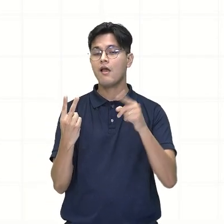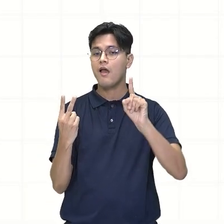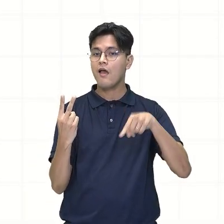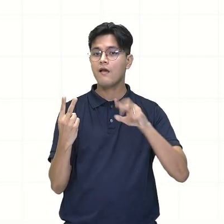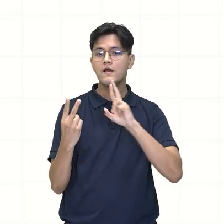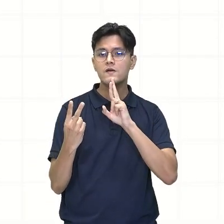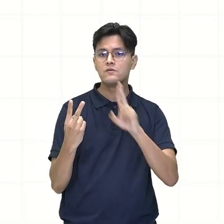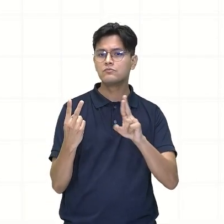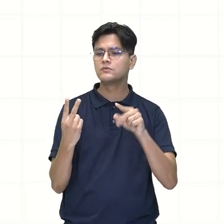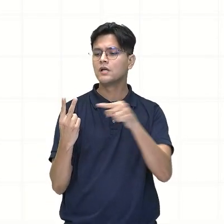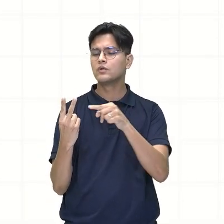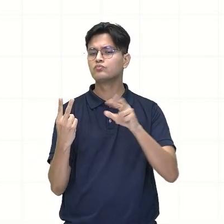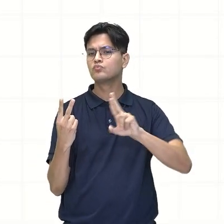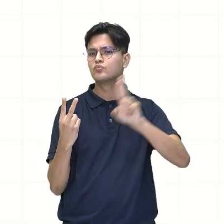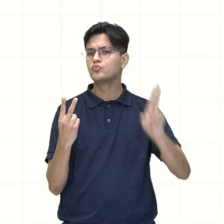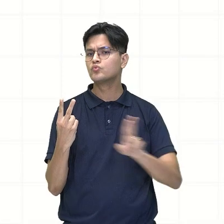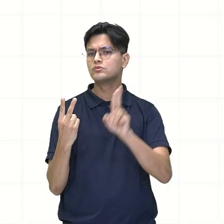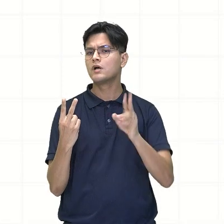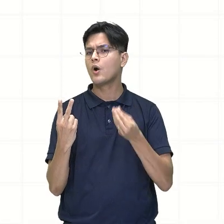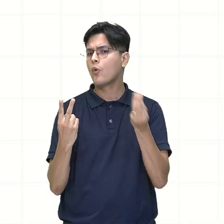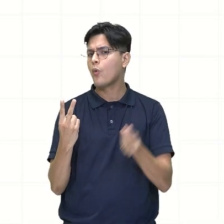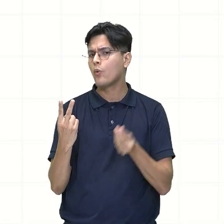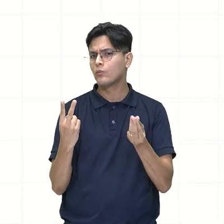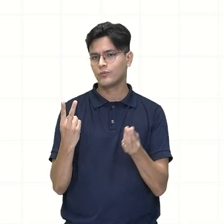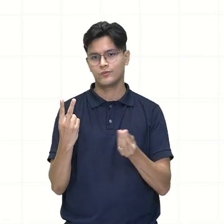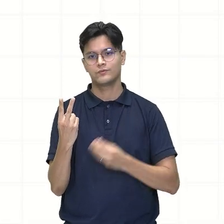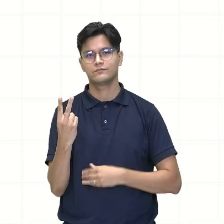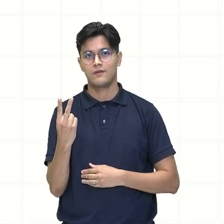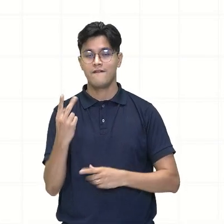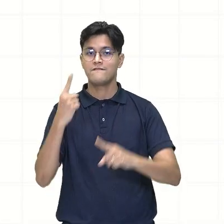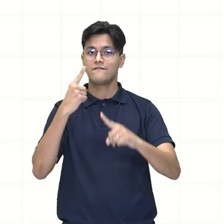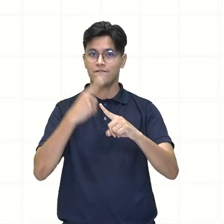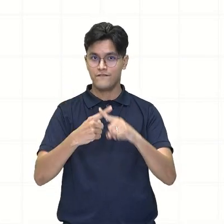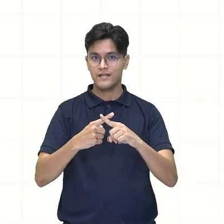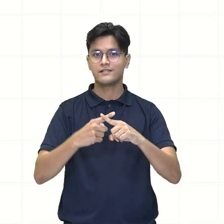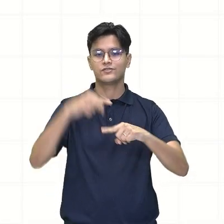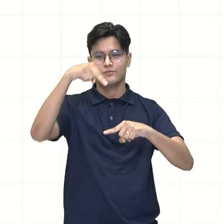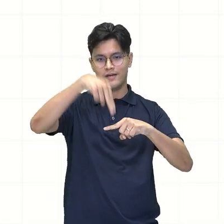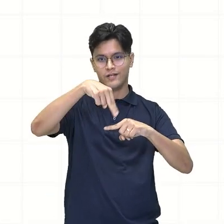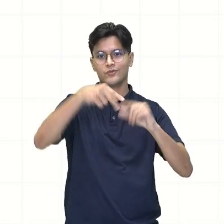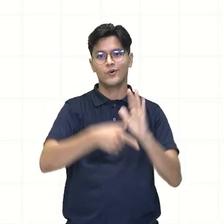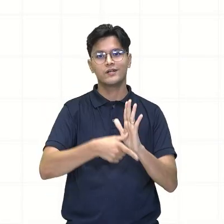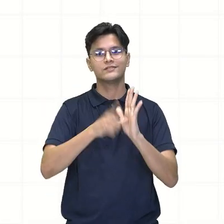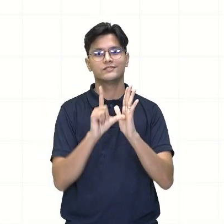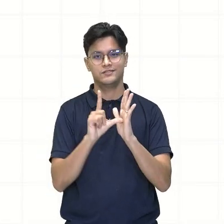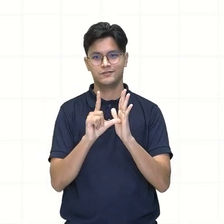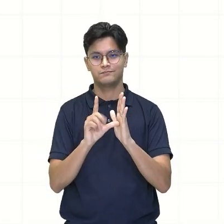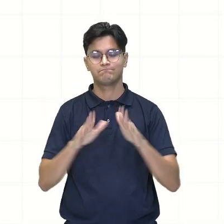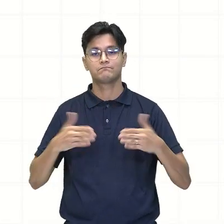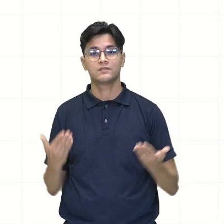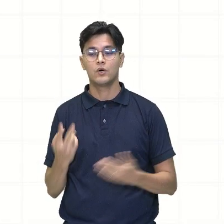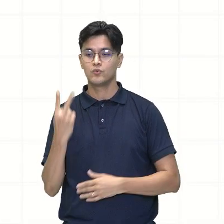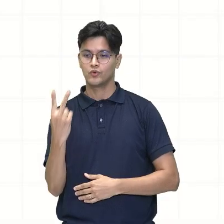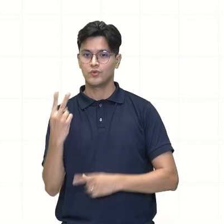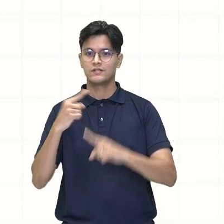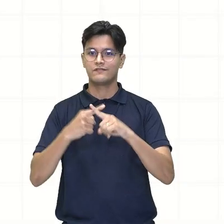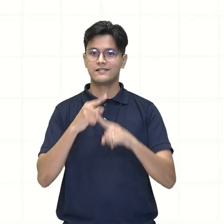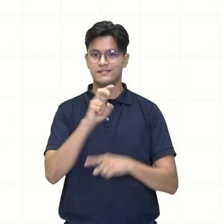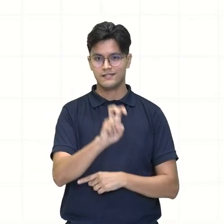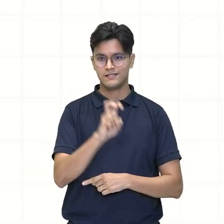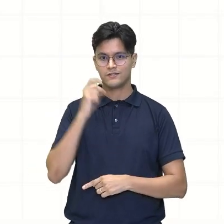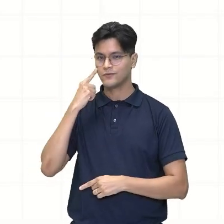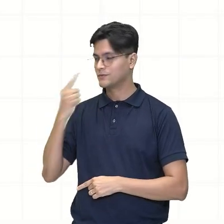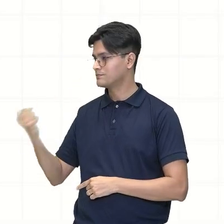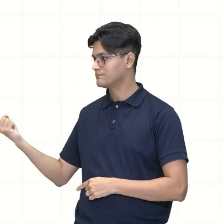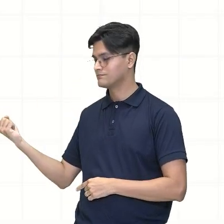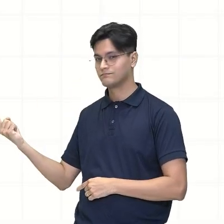2 pelo numerador antigo. Então, o 2 eu vou multiplicar por 5 e vai dar